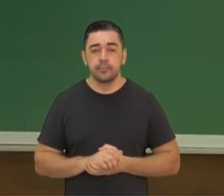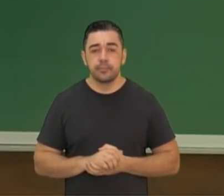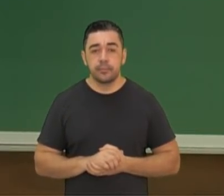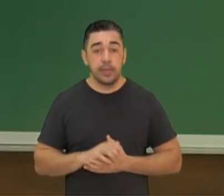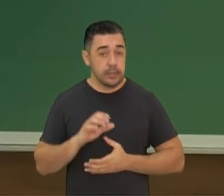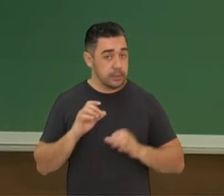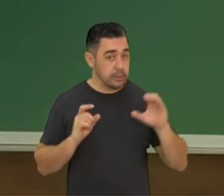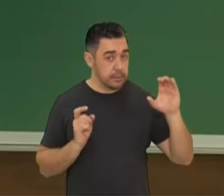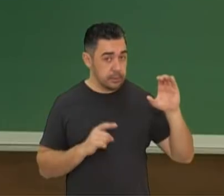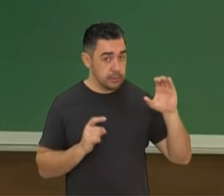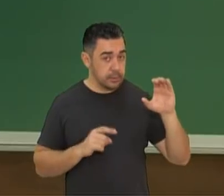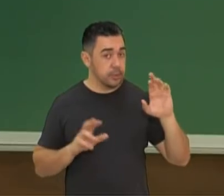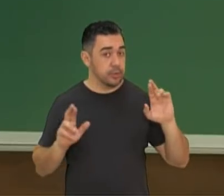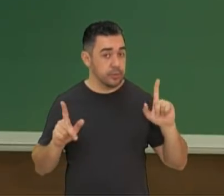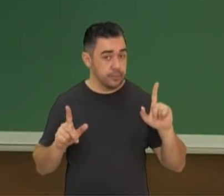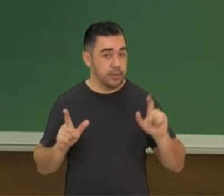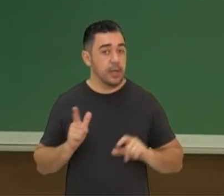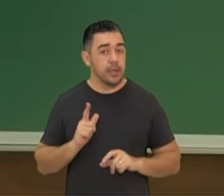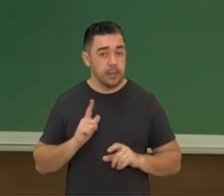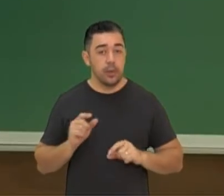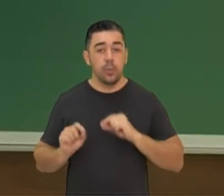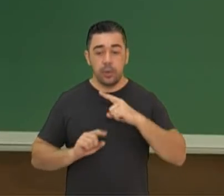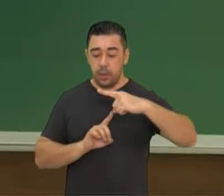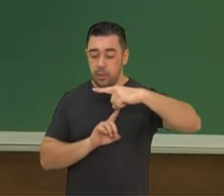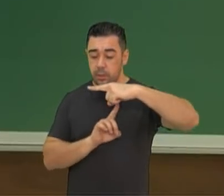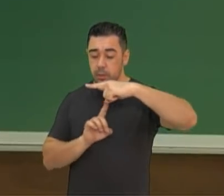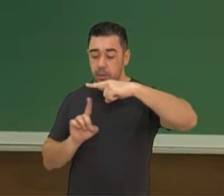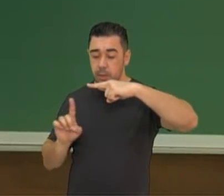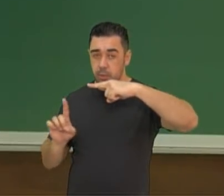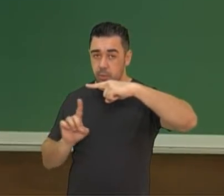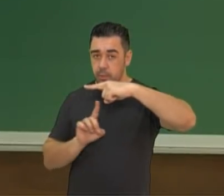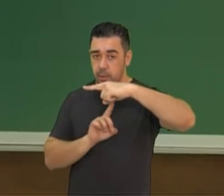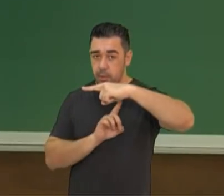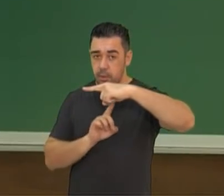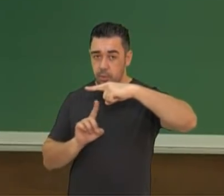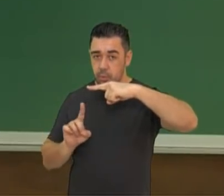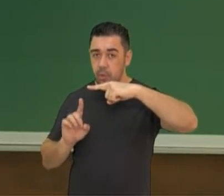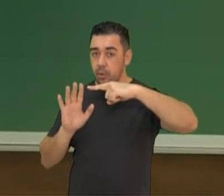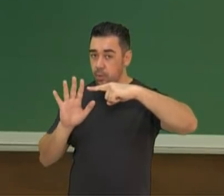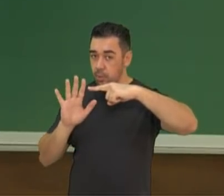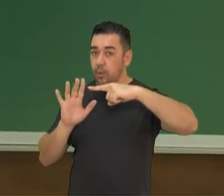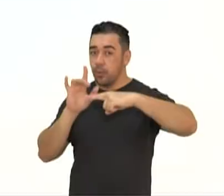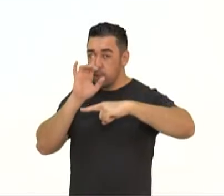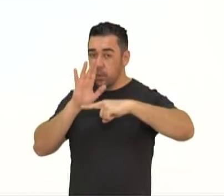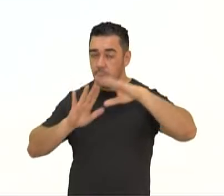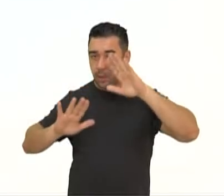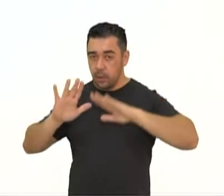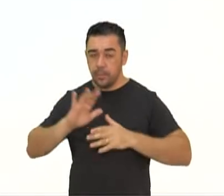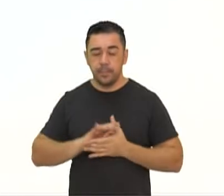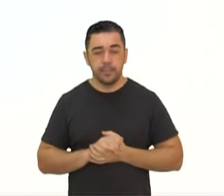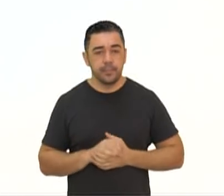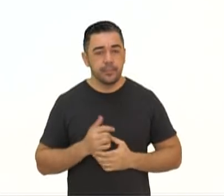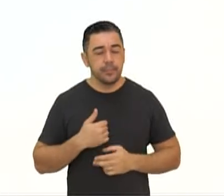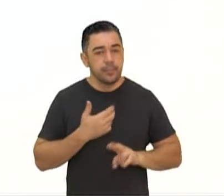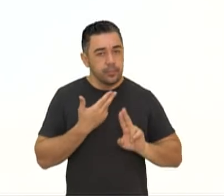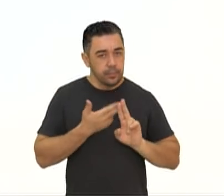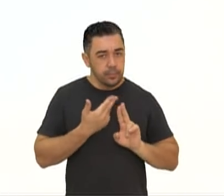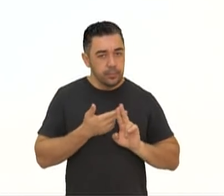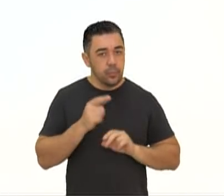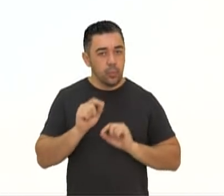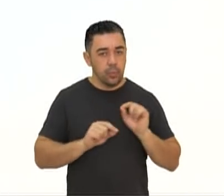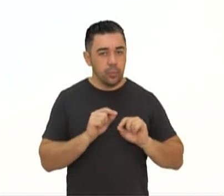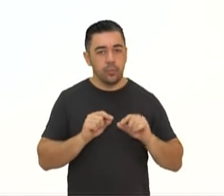A letra C, ela já tem denominador, né? Ela já tem coeficiente fracionário, então toma cuidado ali. Eu vou usar aquela ideia de